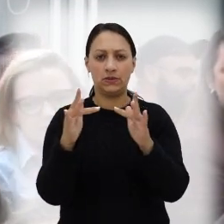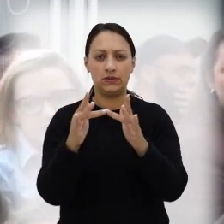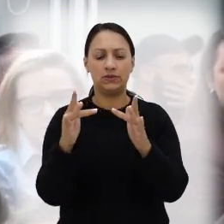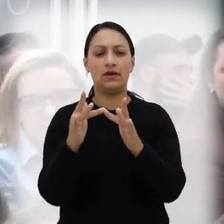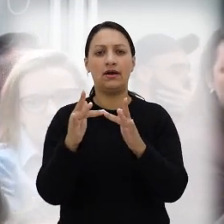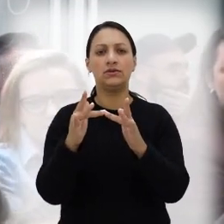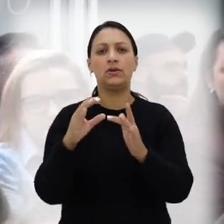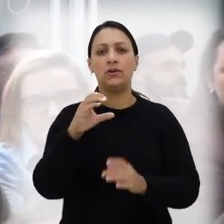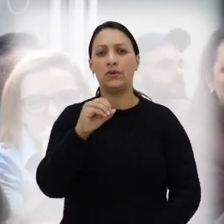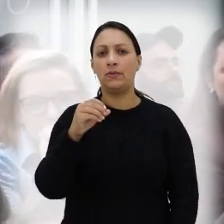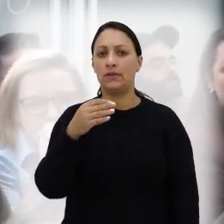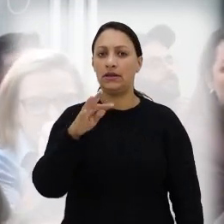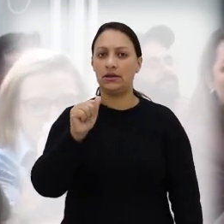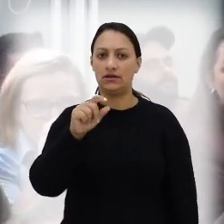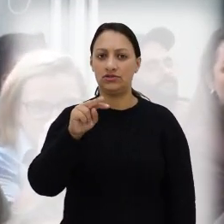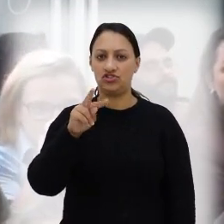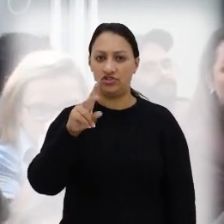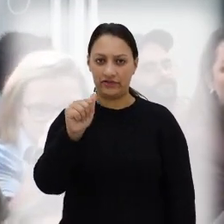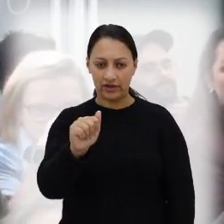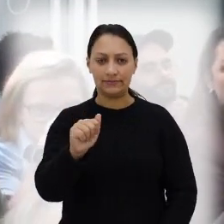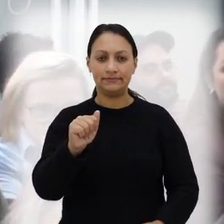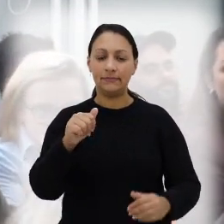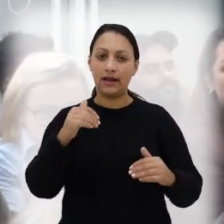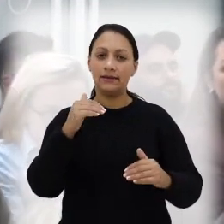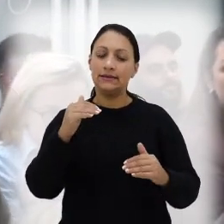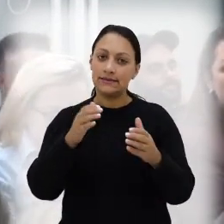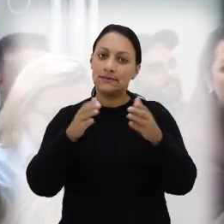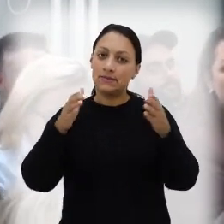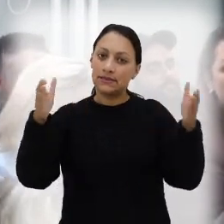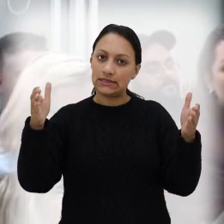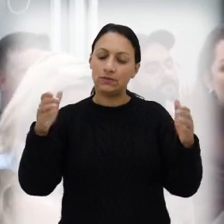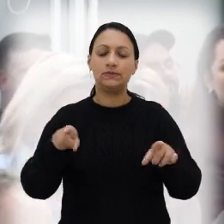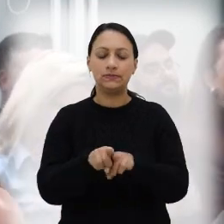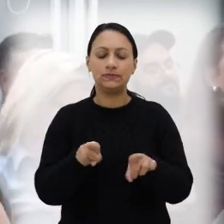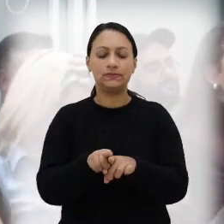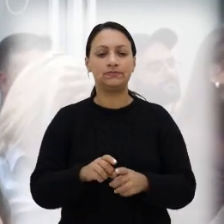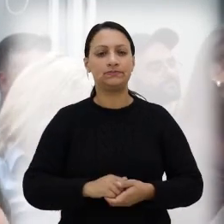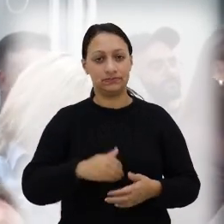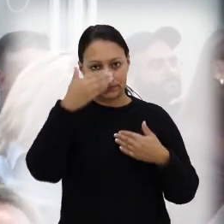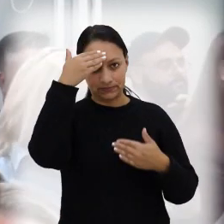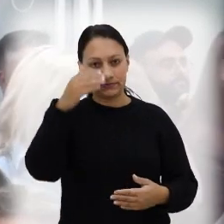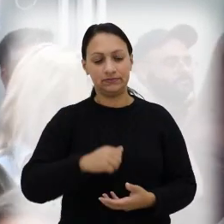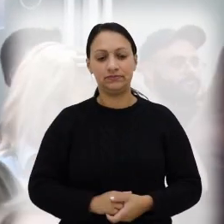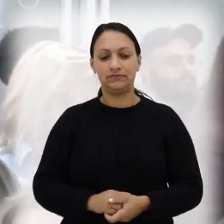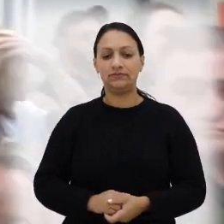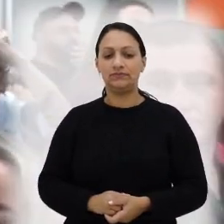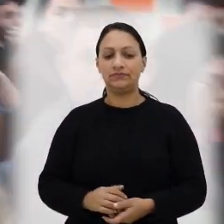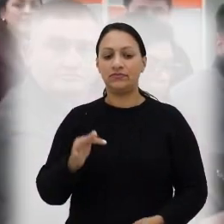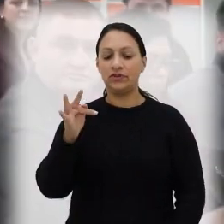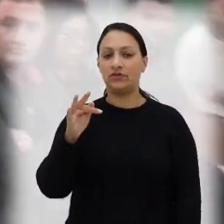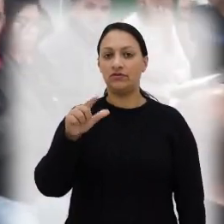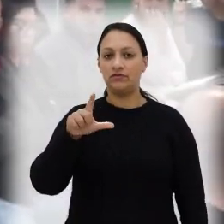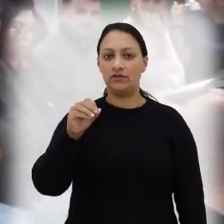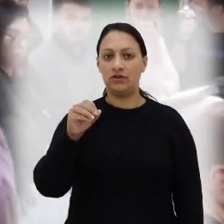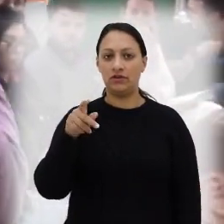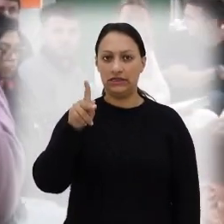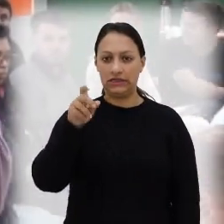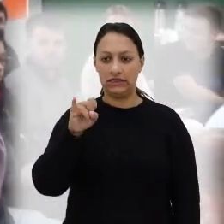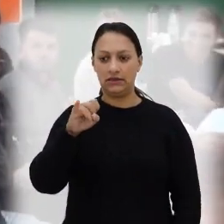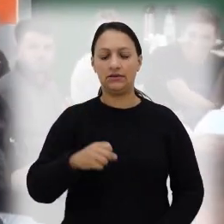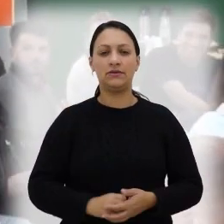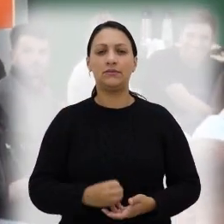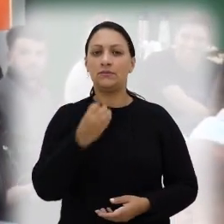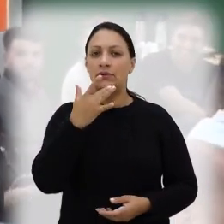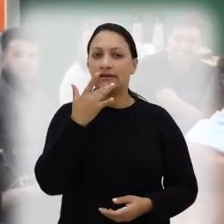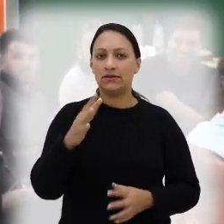as cooperativas também para expansão. Né? Legal, obrigada. Floxis. Bom, boa